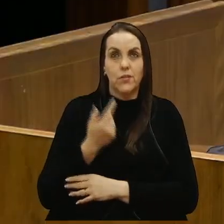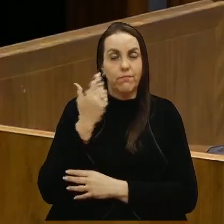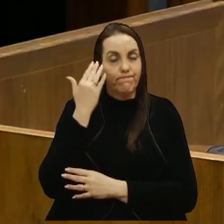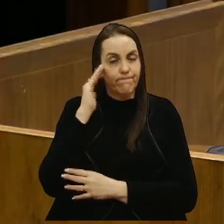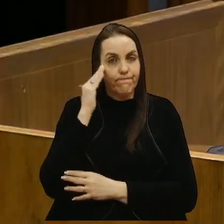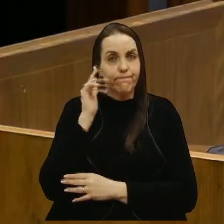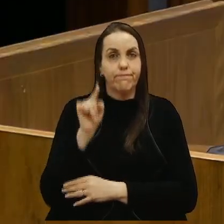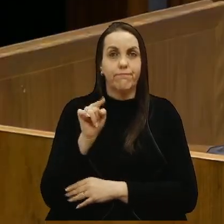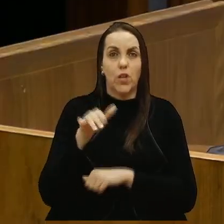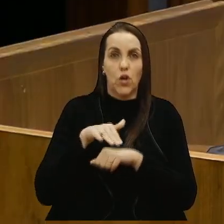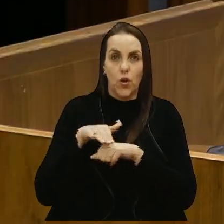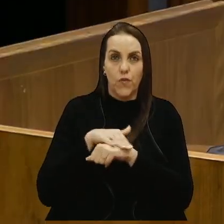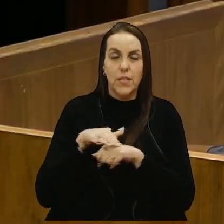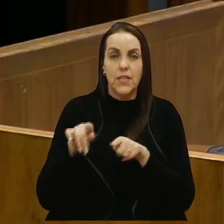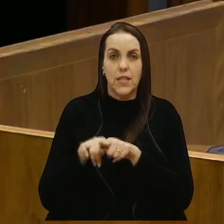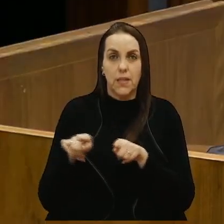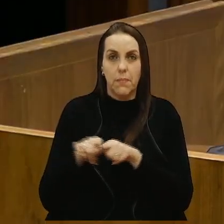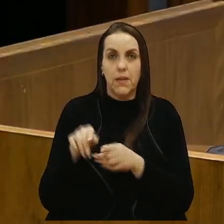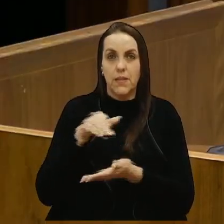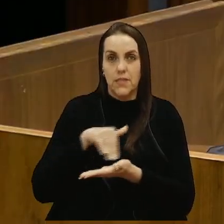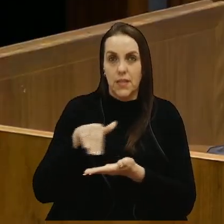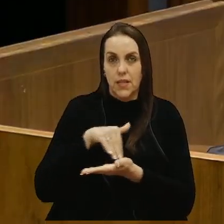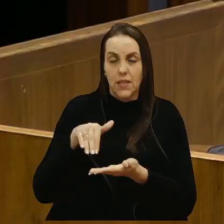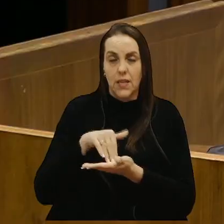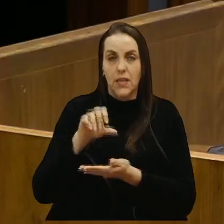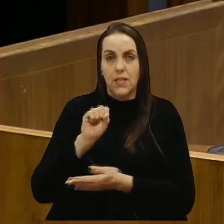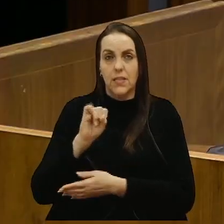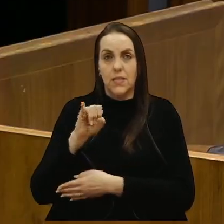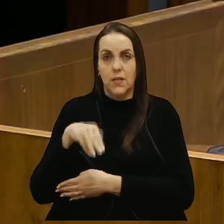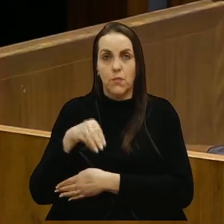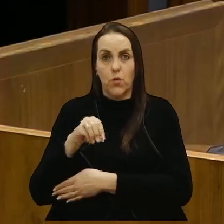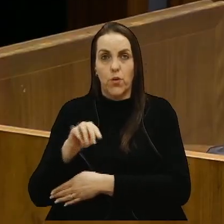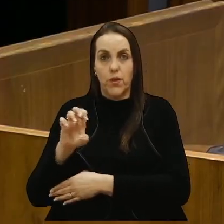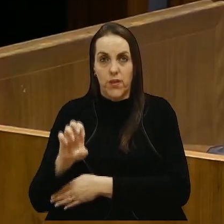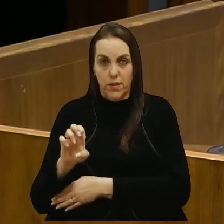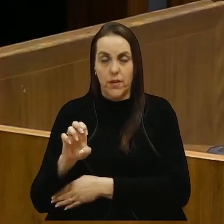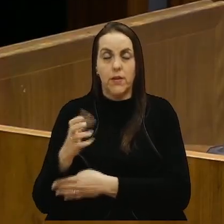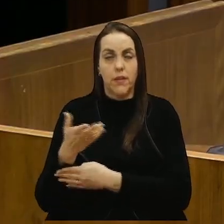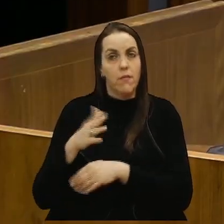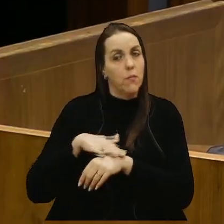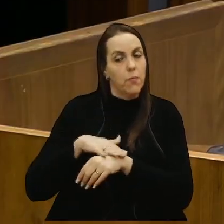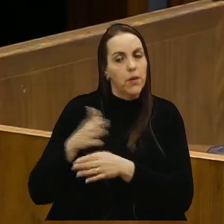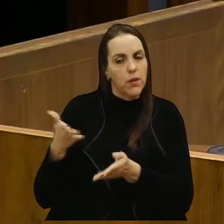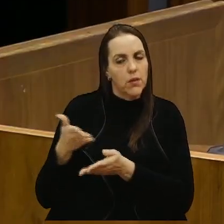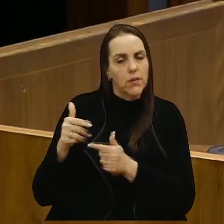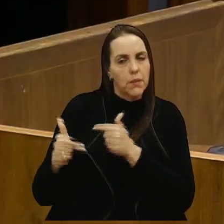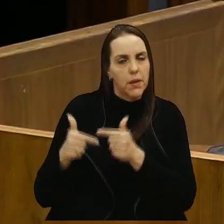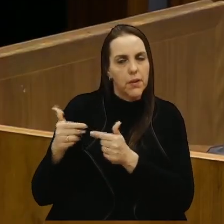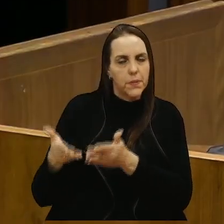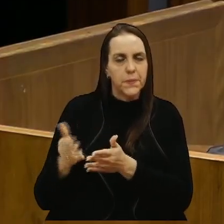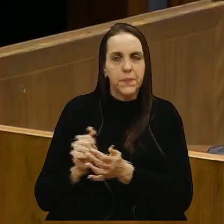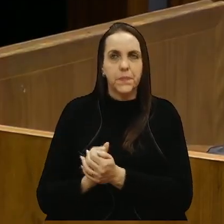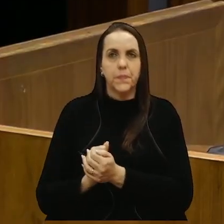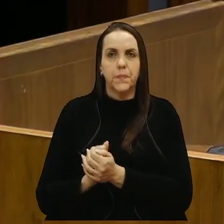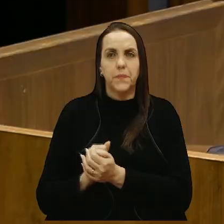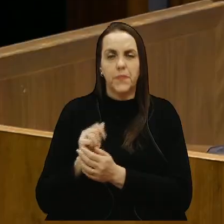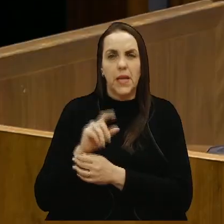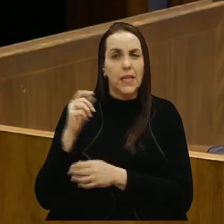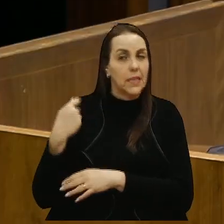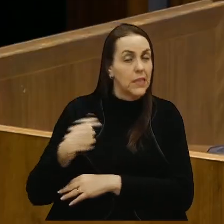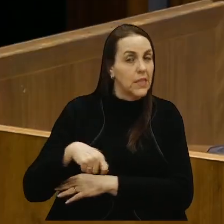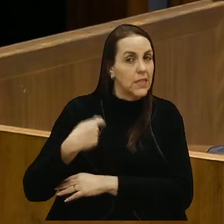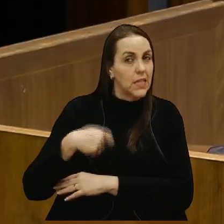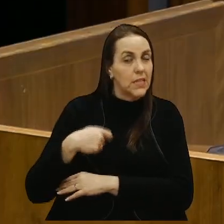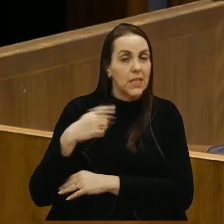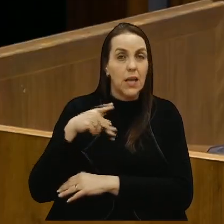até conversei com a secretária Simone, que estava em exercício naquele momento, que uma das grandes necessidades